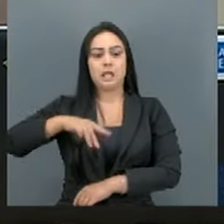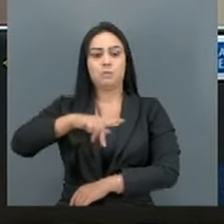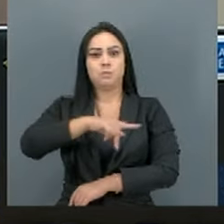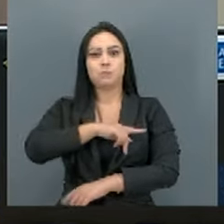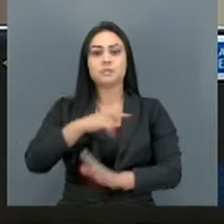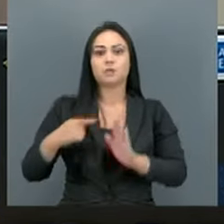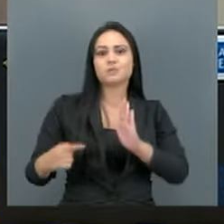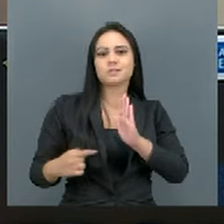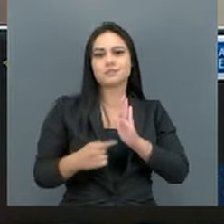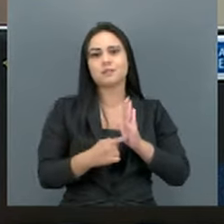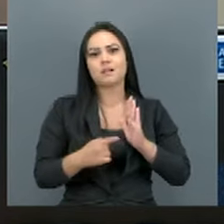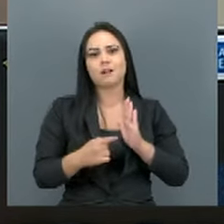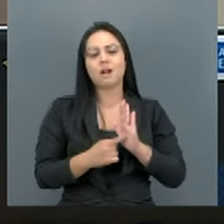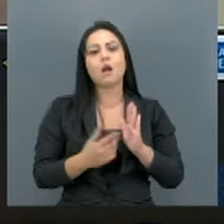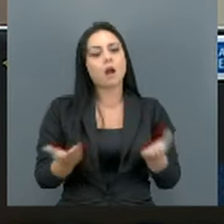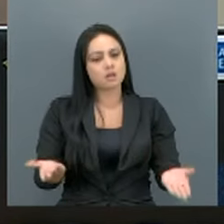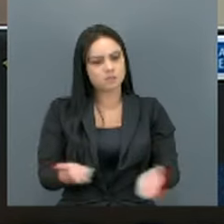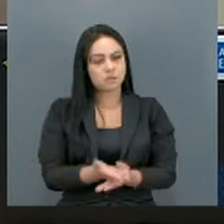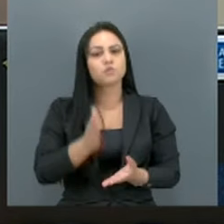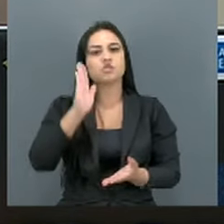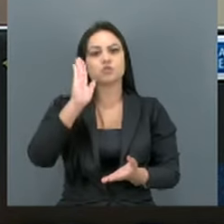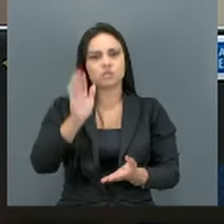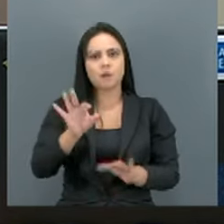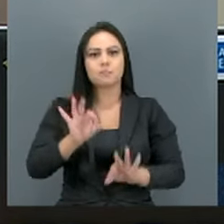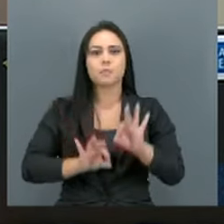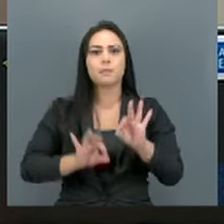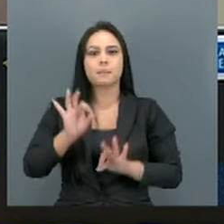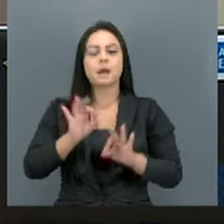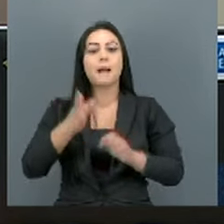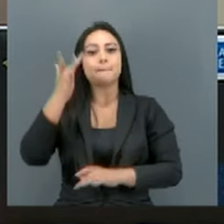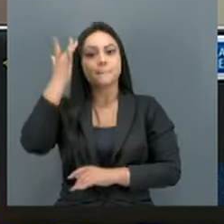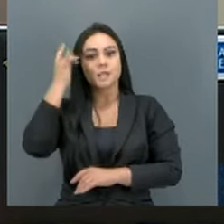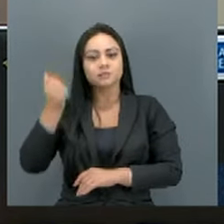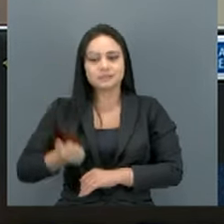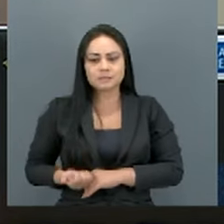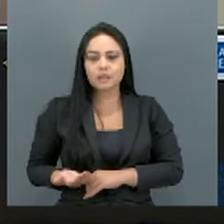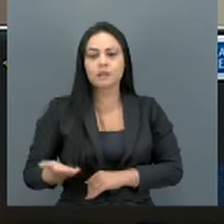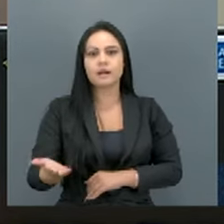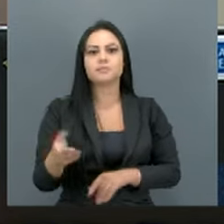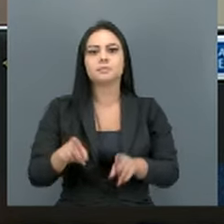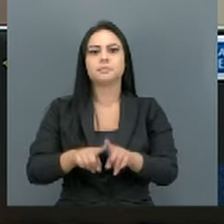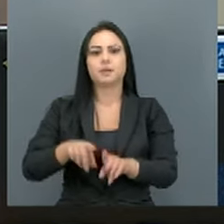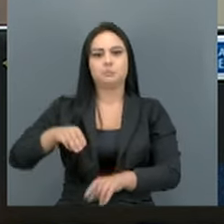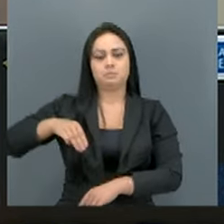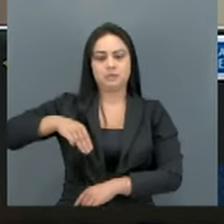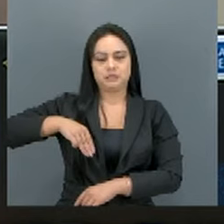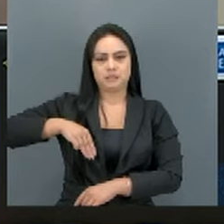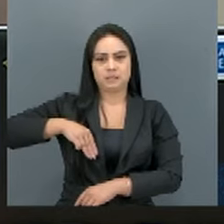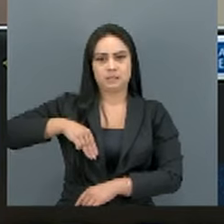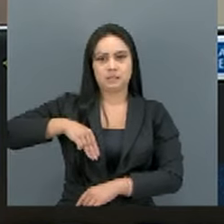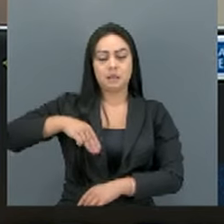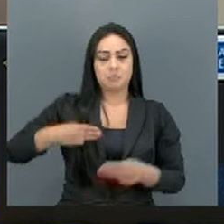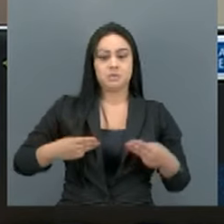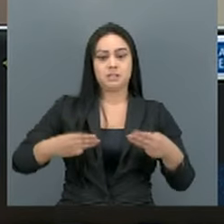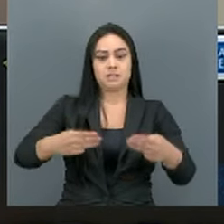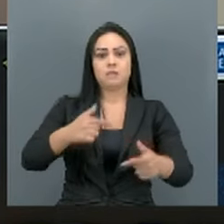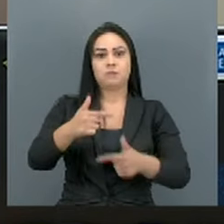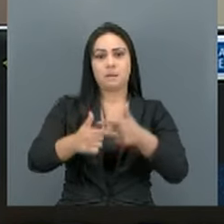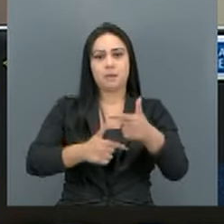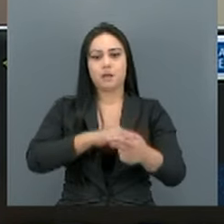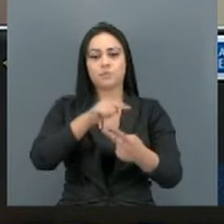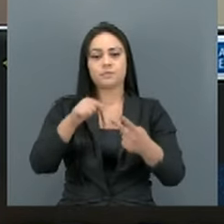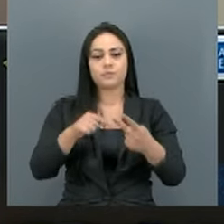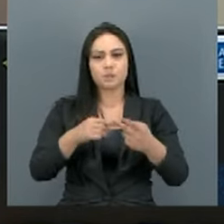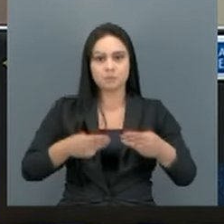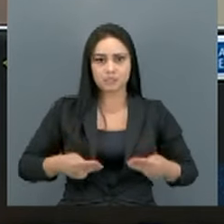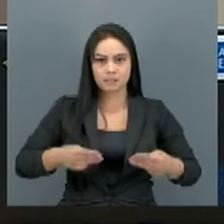ICMBio. A ação já está pronta, nós vamos amanhã entregar também ao Ministério do Trabalho e ao Ministério da Educação,